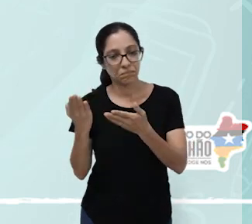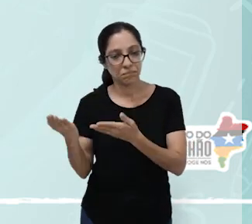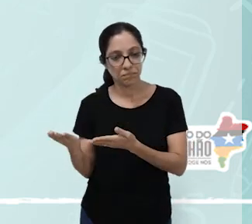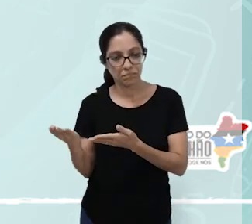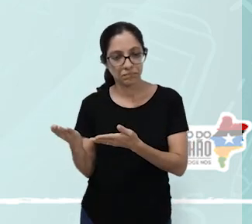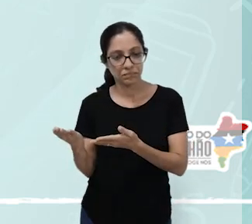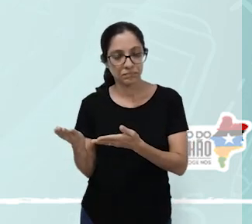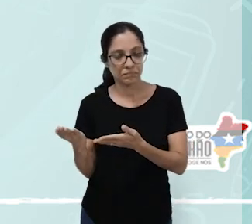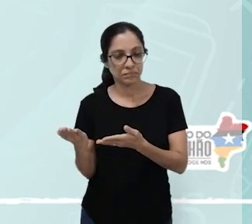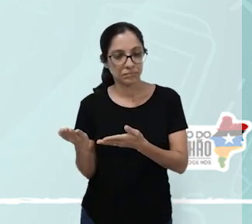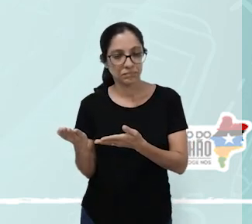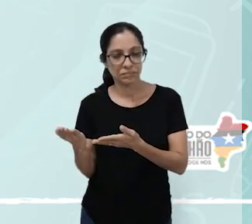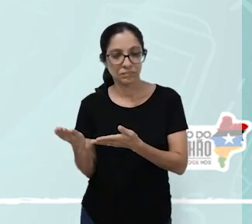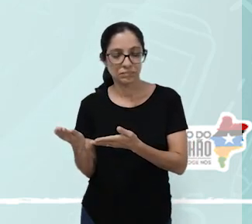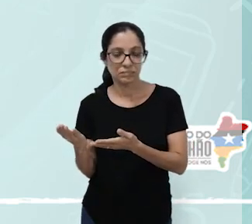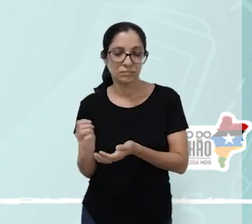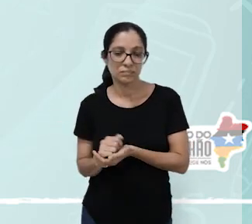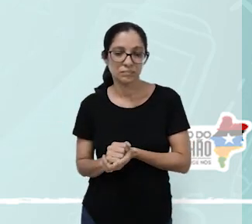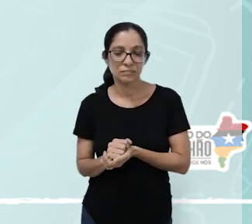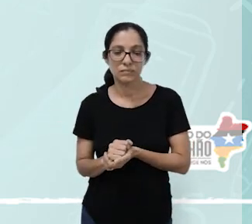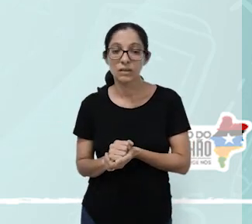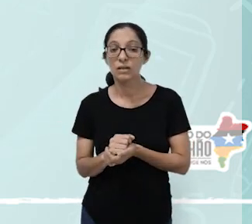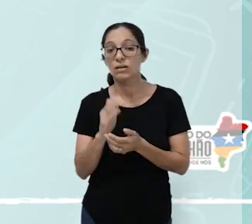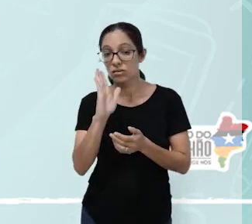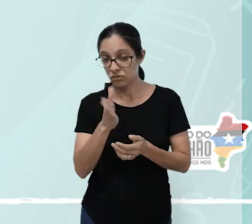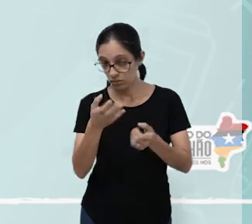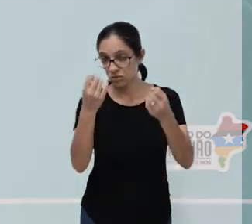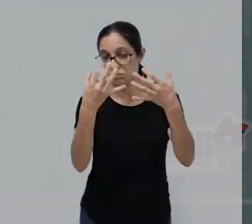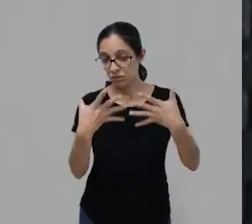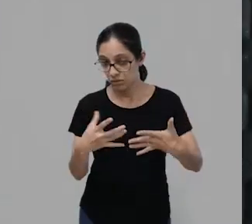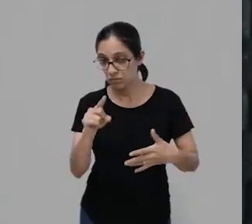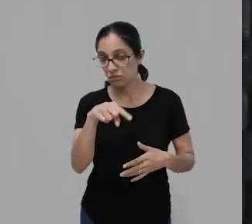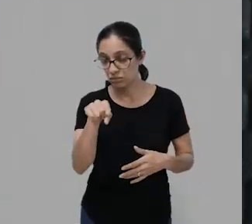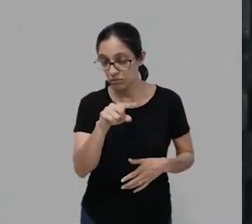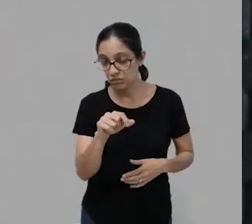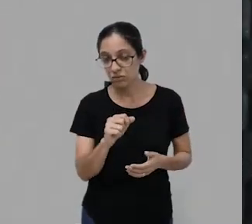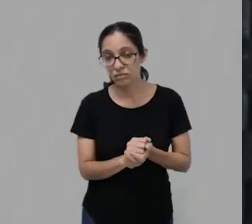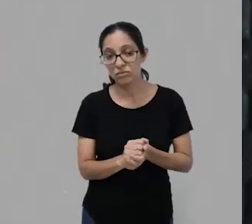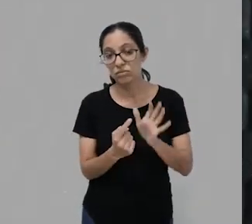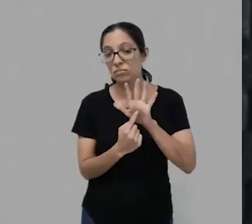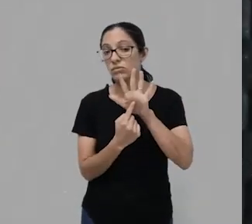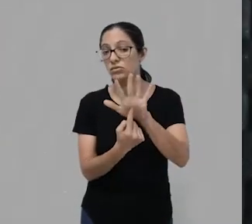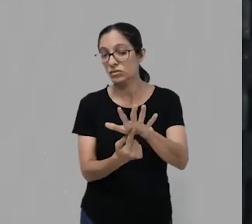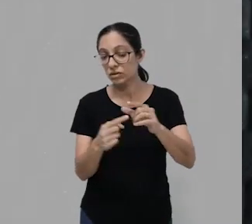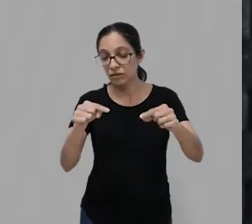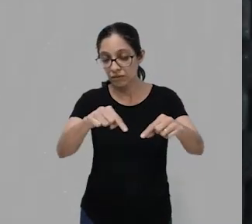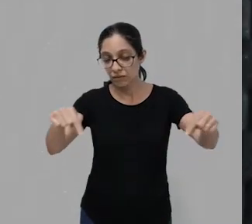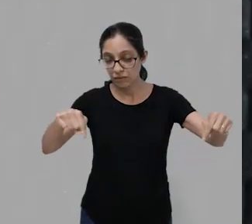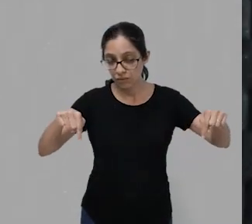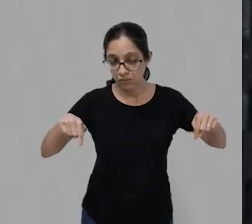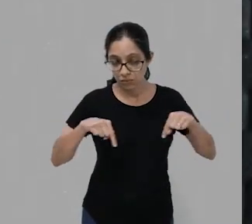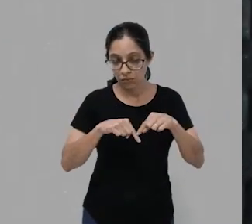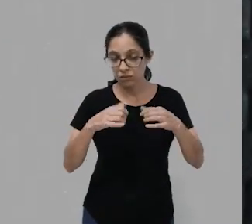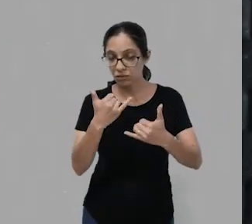da quadra de badminton. Aquilo que eu falei para vocês quando eu mostrei a quadra de jogo. Eu disse